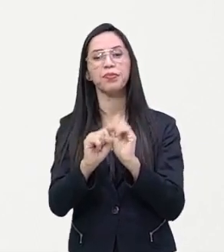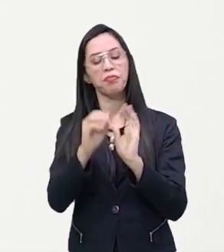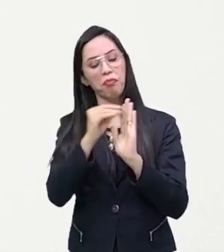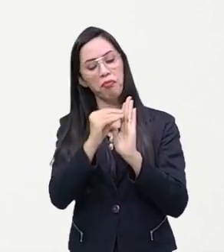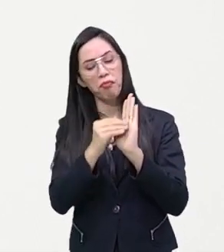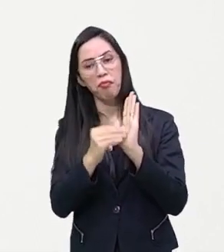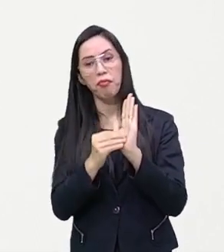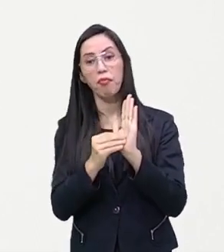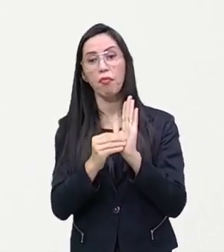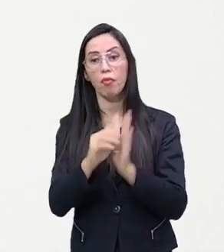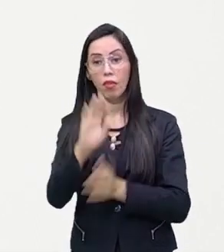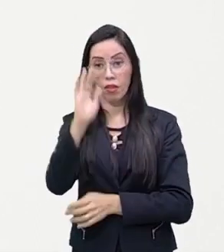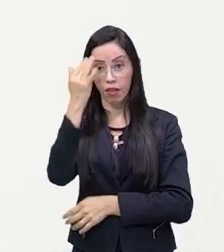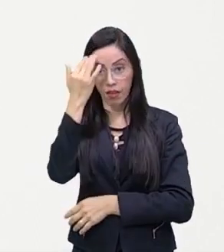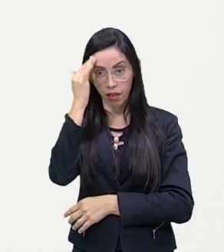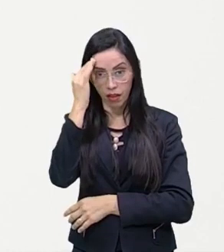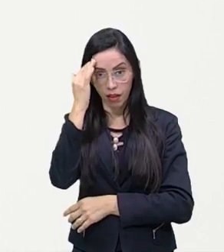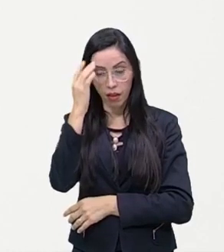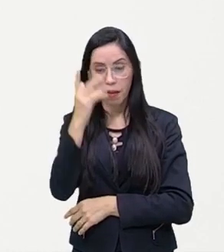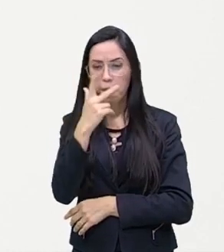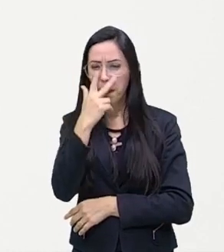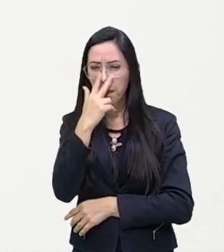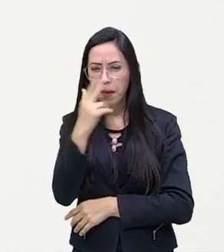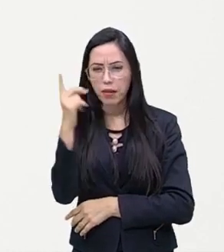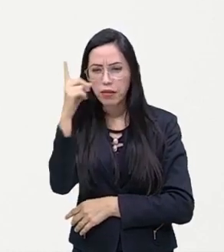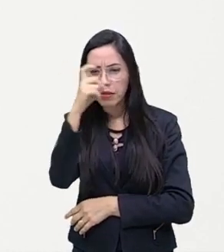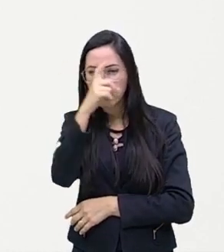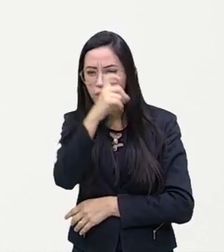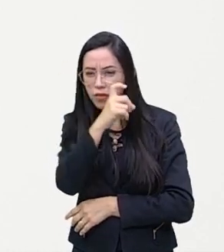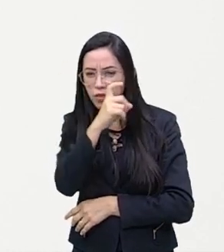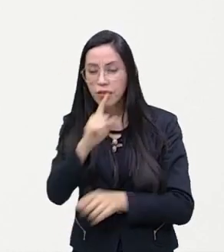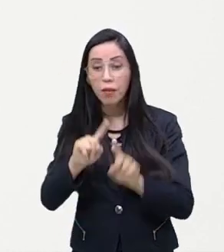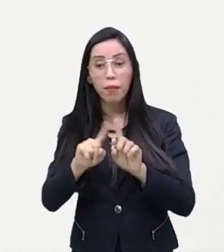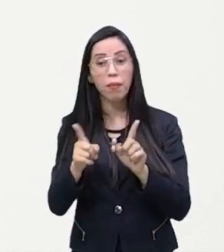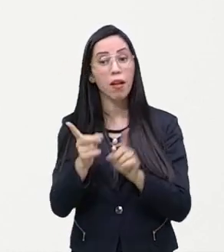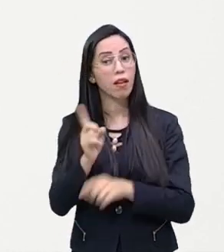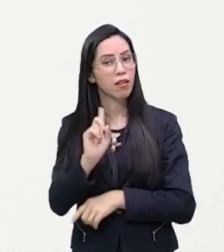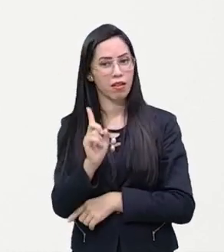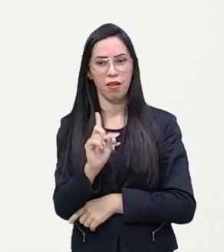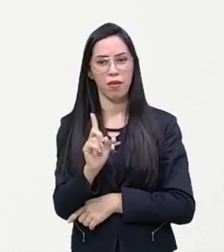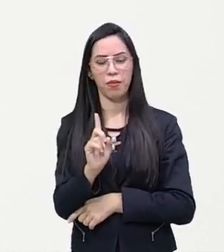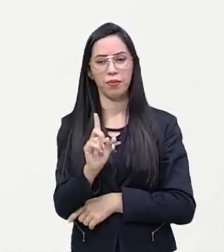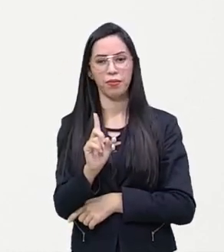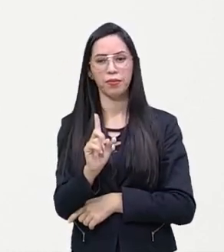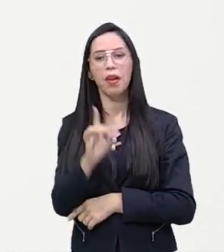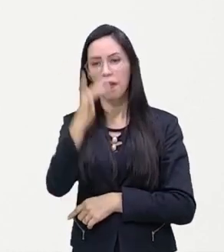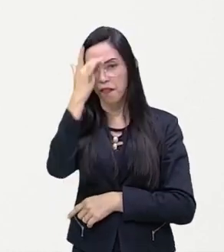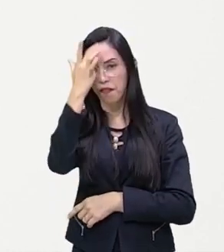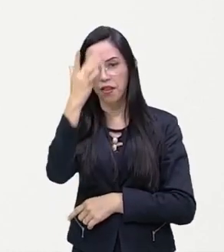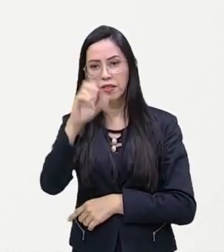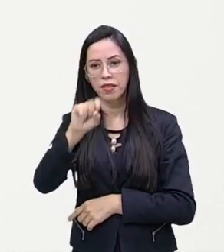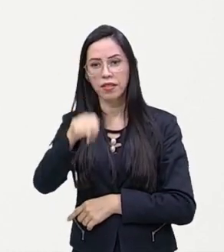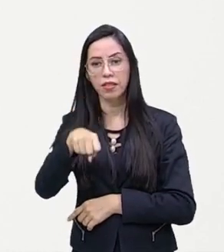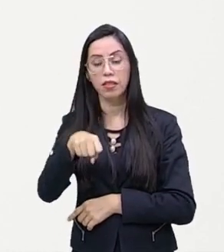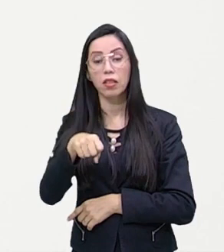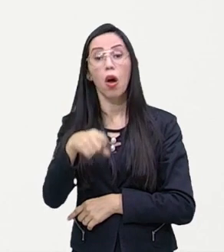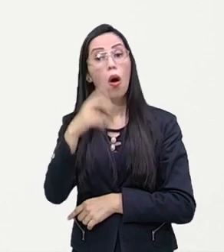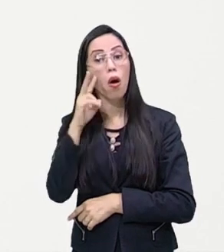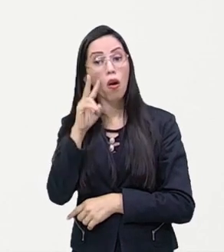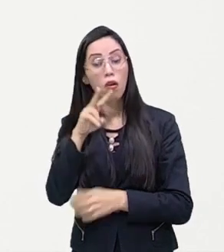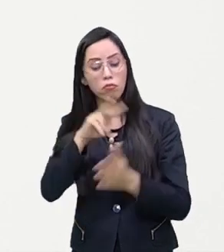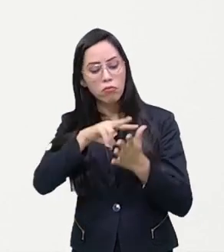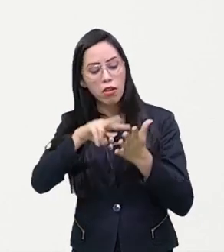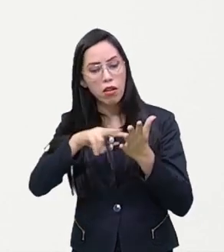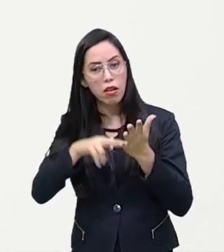composição. Vocês entenderam? Parece difícil, mas não é. Eu vou retomar só um pouquinho a leitura, seguindo